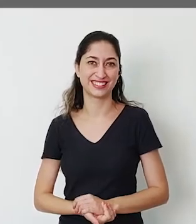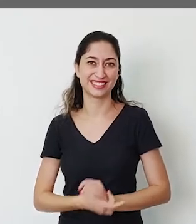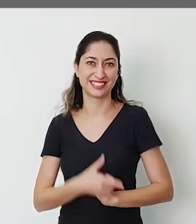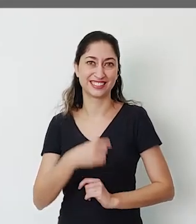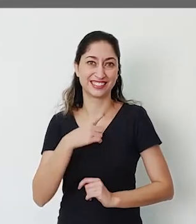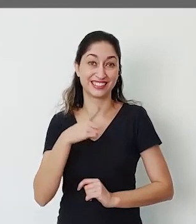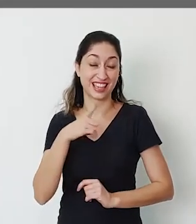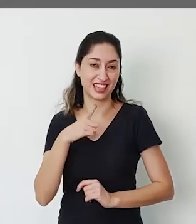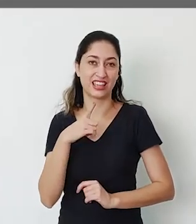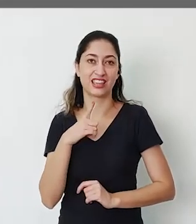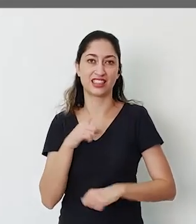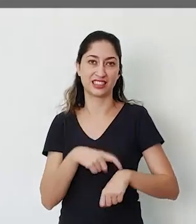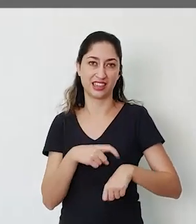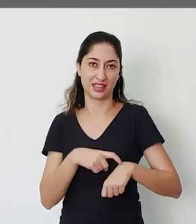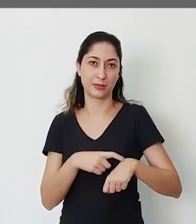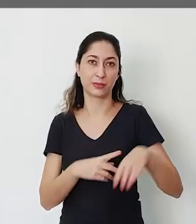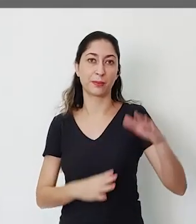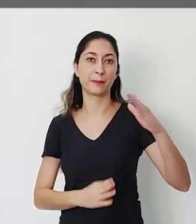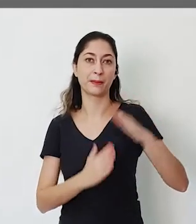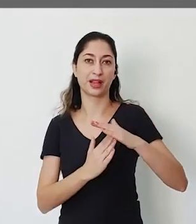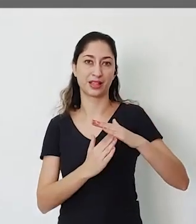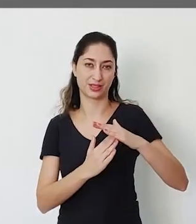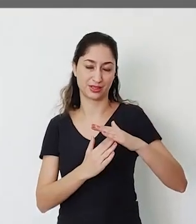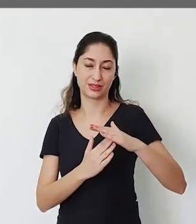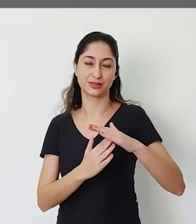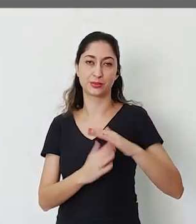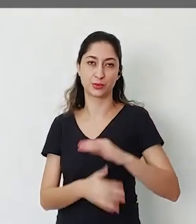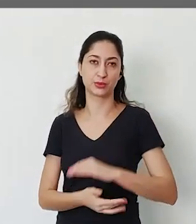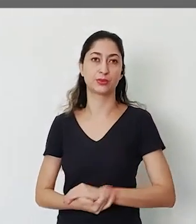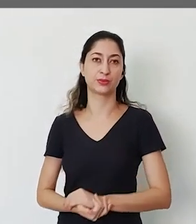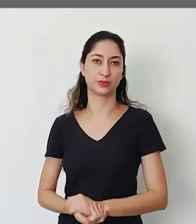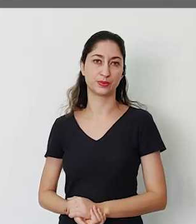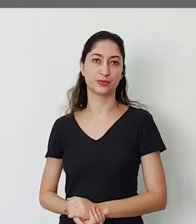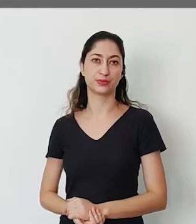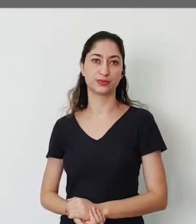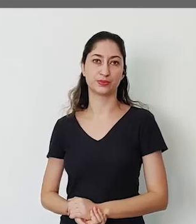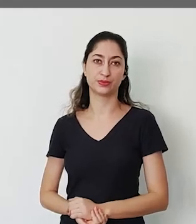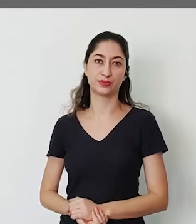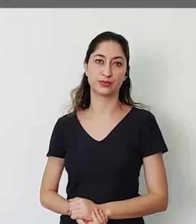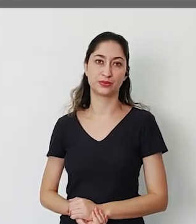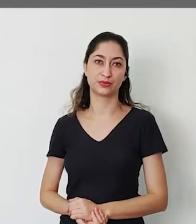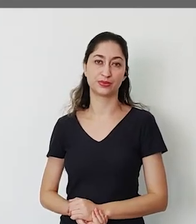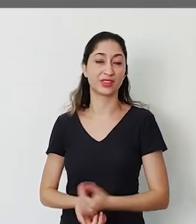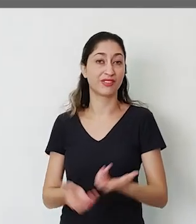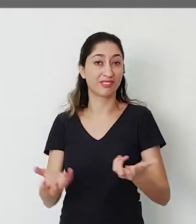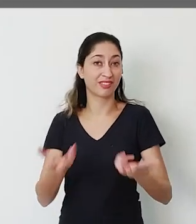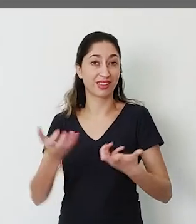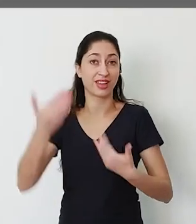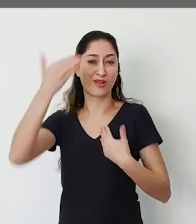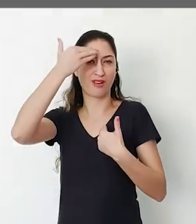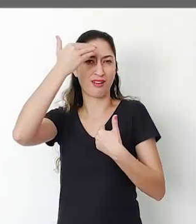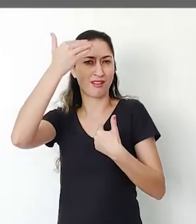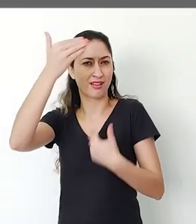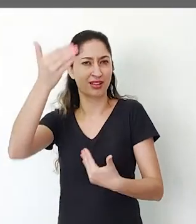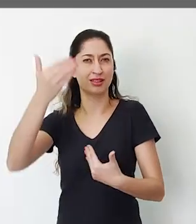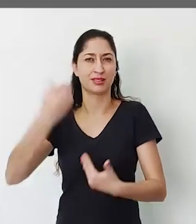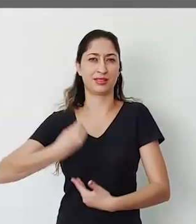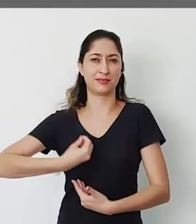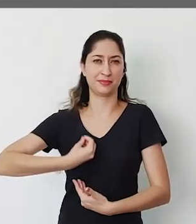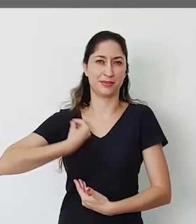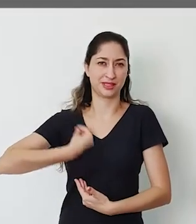urbanos, principalmente a comunidade, como forma de visibilidade, a gente começou até a marcar algumas associações, TROAP na época, que era